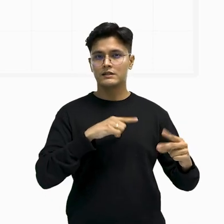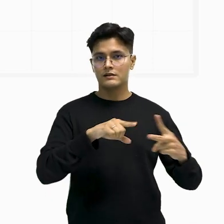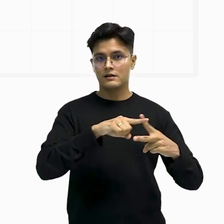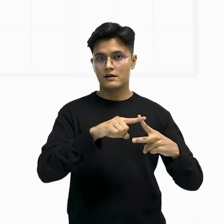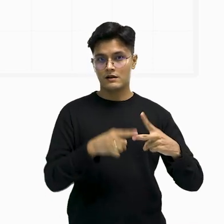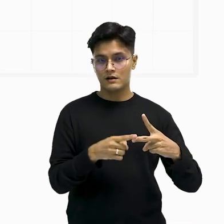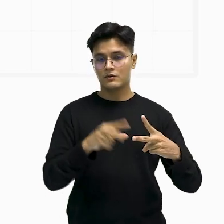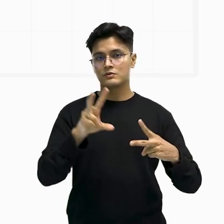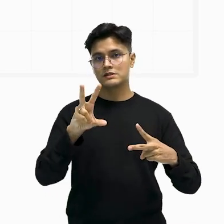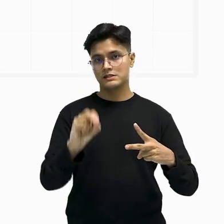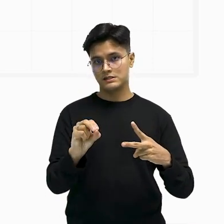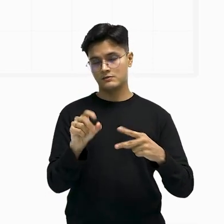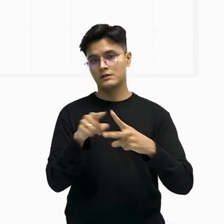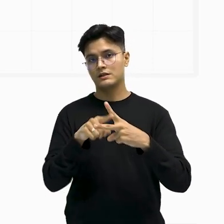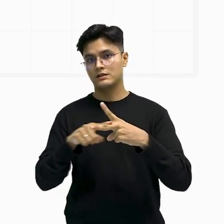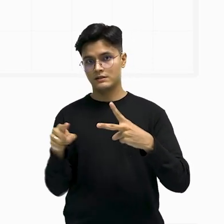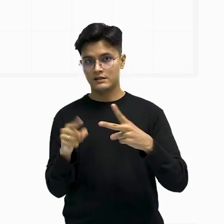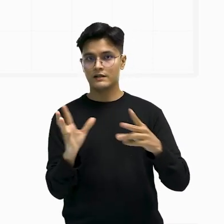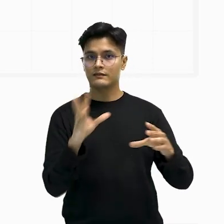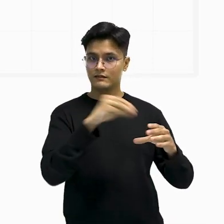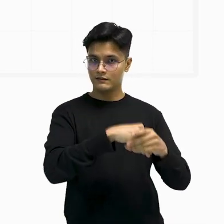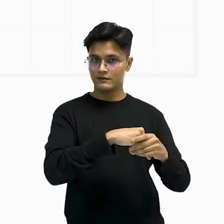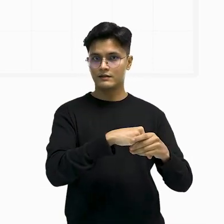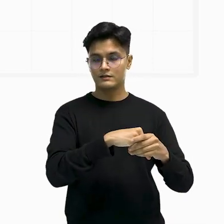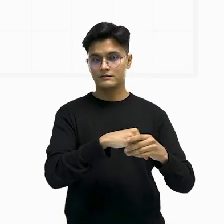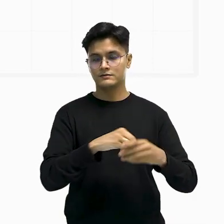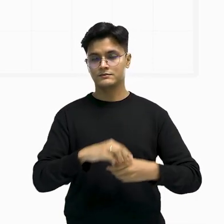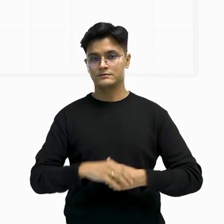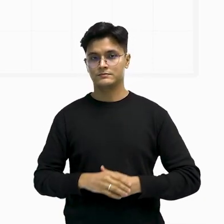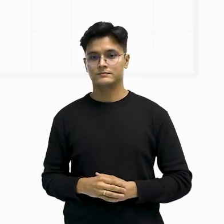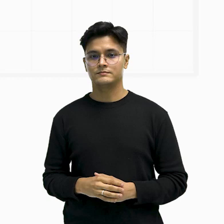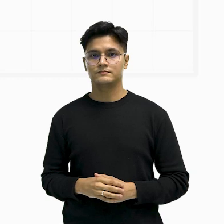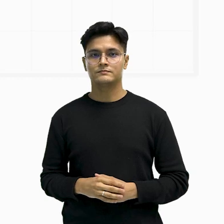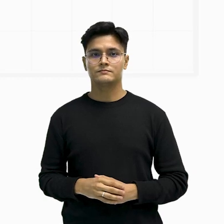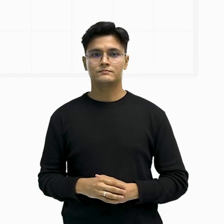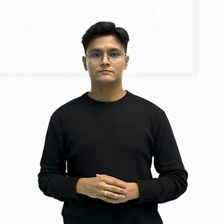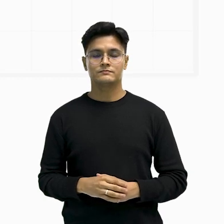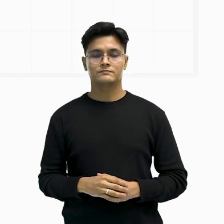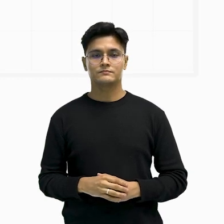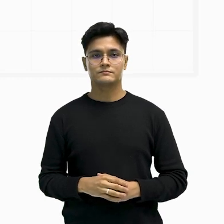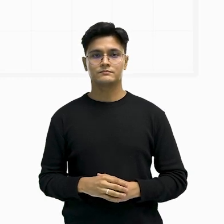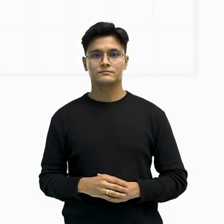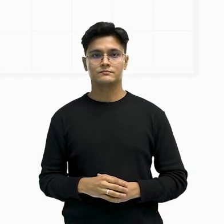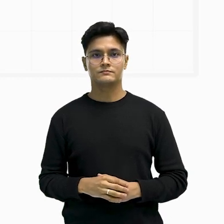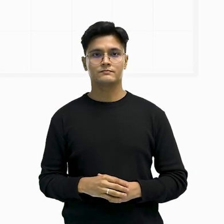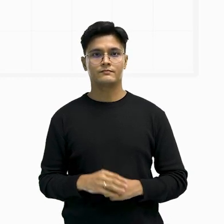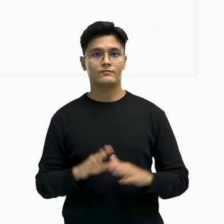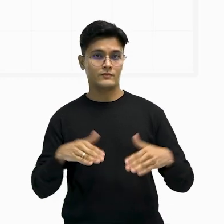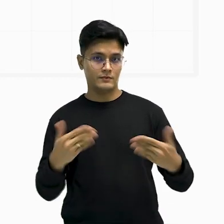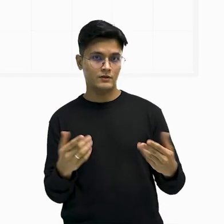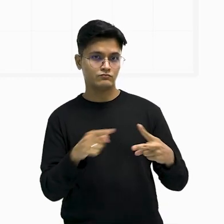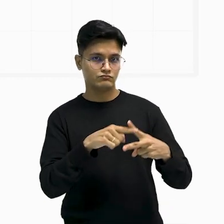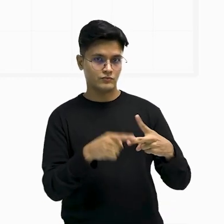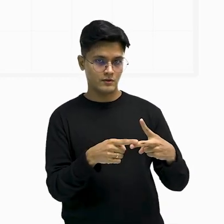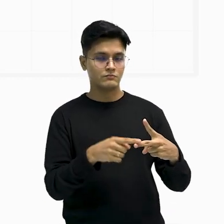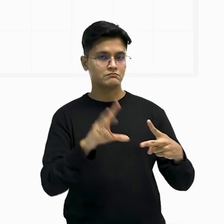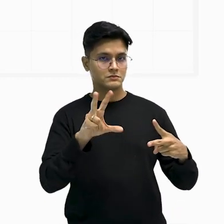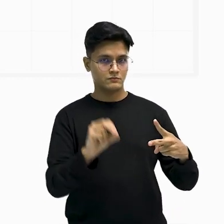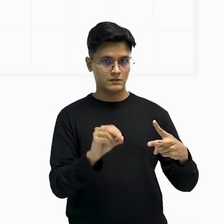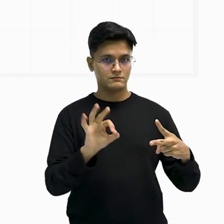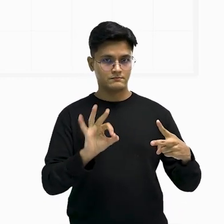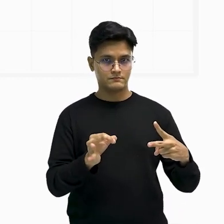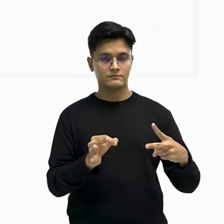mede 50 graus na parte interna. Tudo bem, então, ele diz que é um desses ângulos. A gente vai